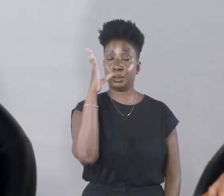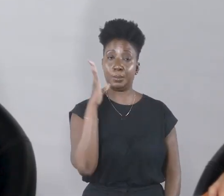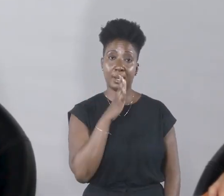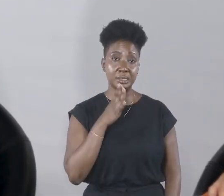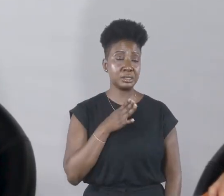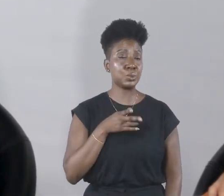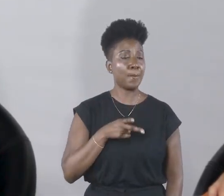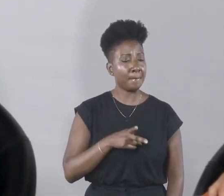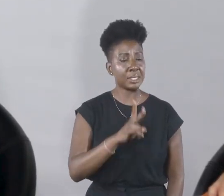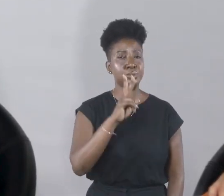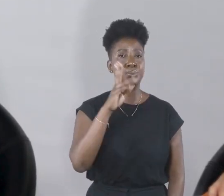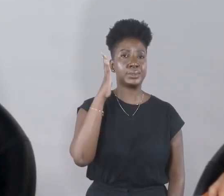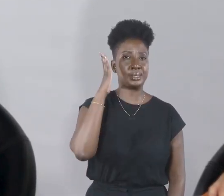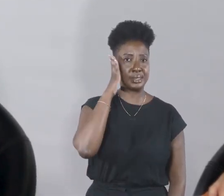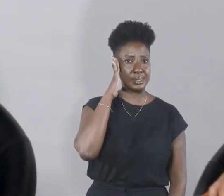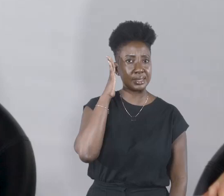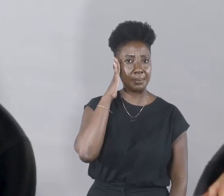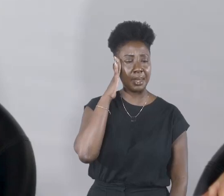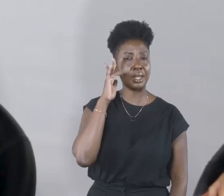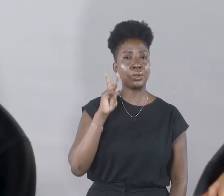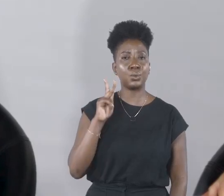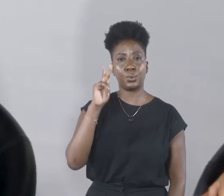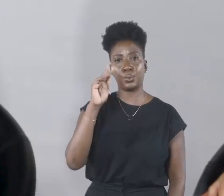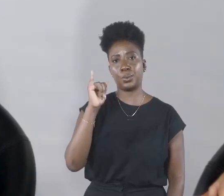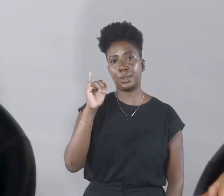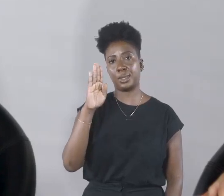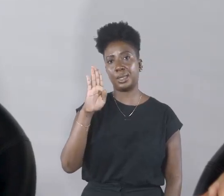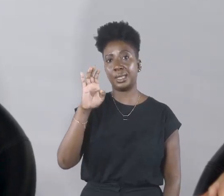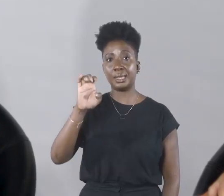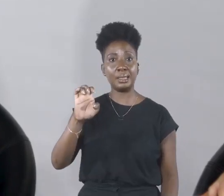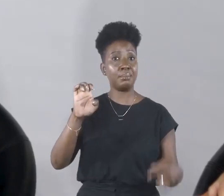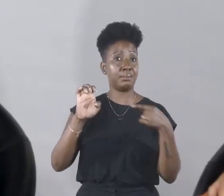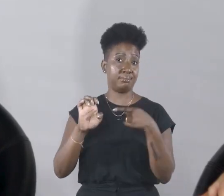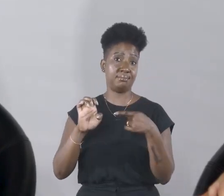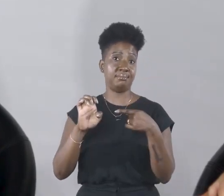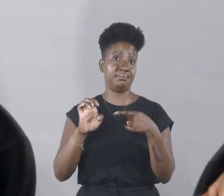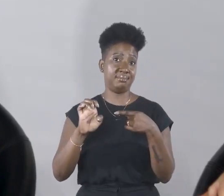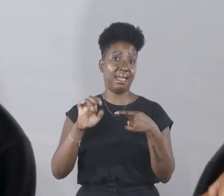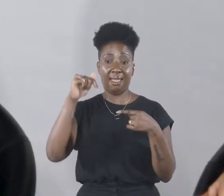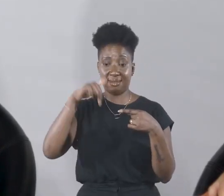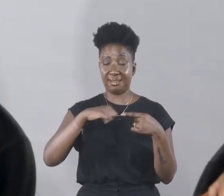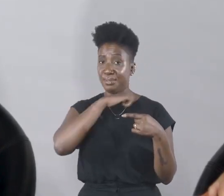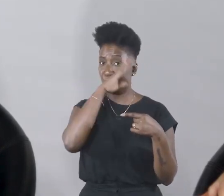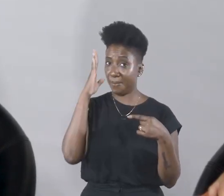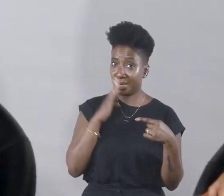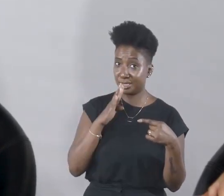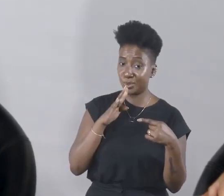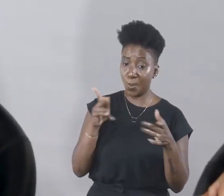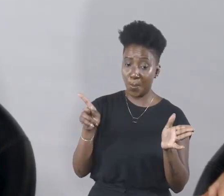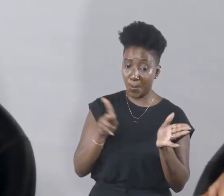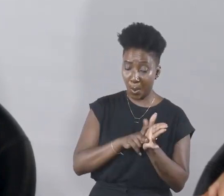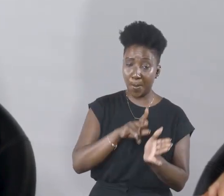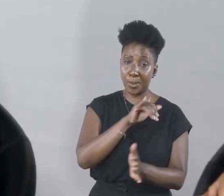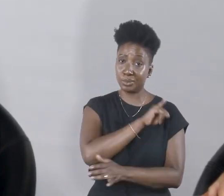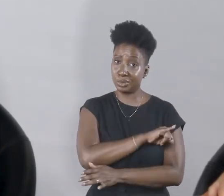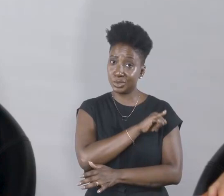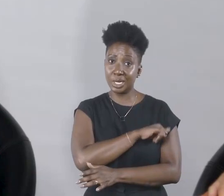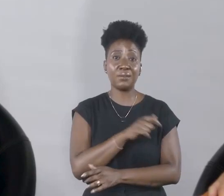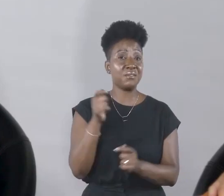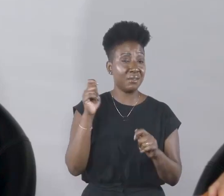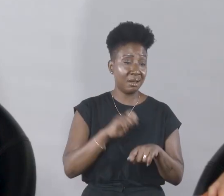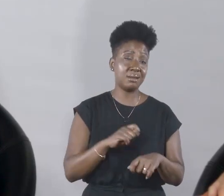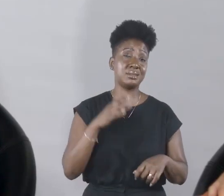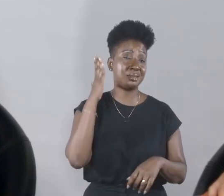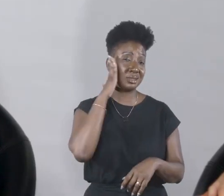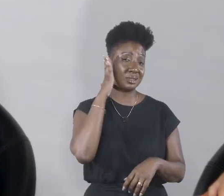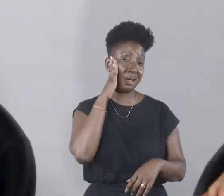igual empregabilidade também. Enquanto você vai vender aqui no Brasil, no Rio, mesmo você sabe quibe, carioca produziu o